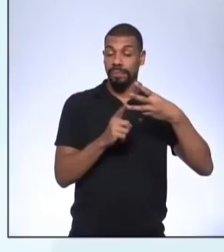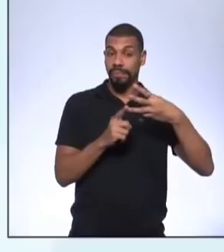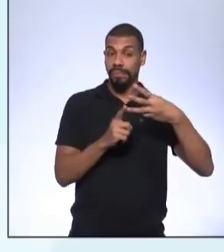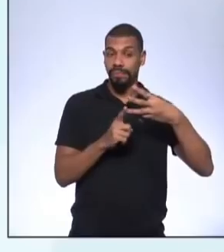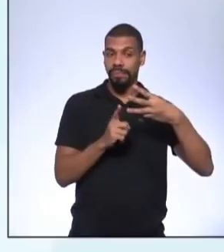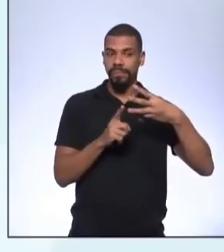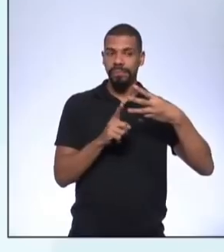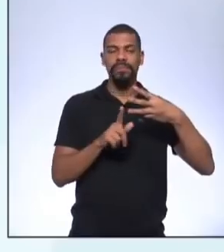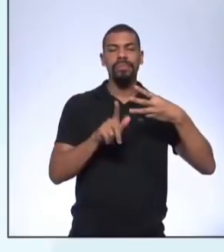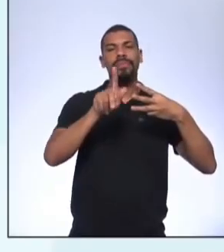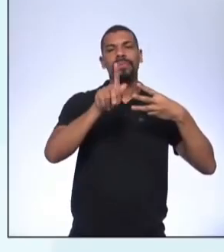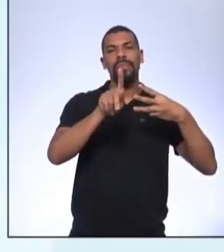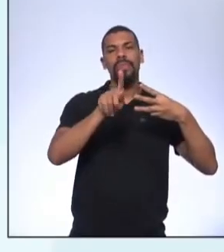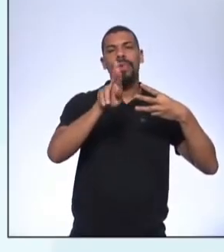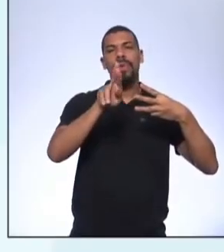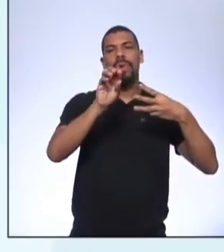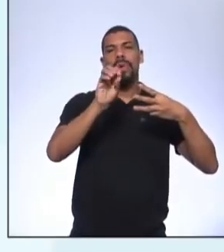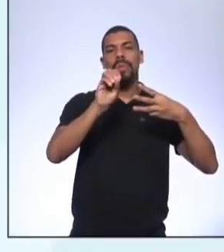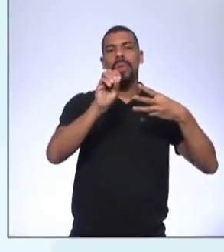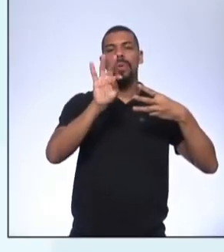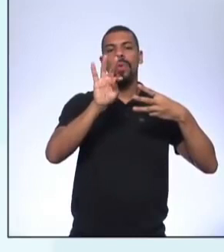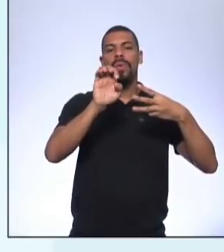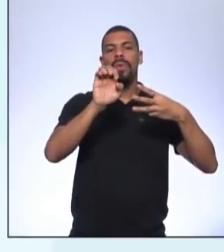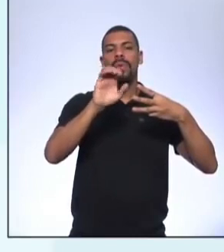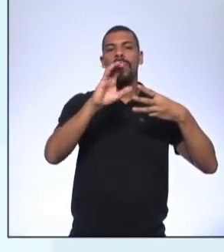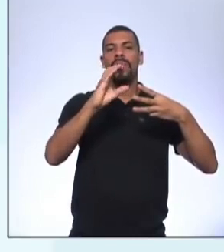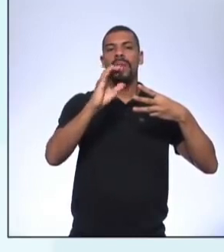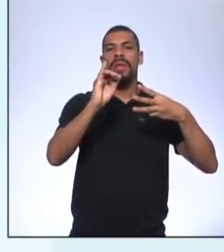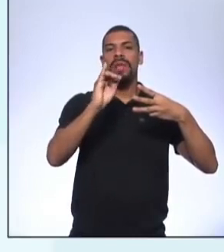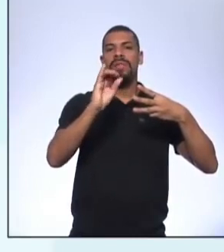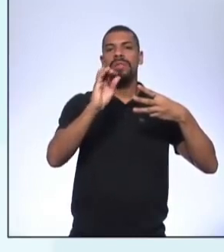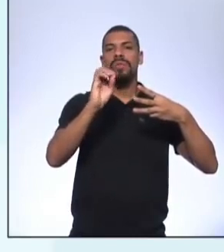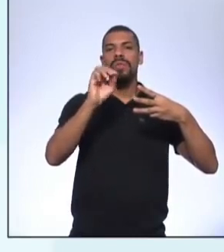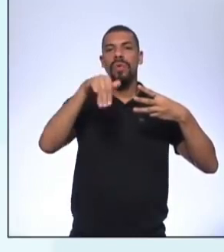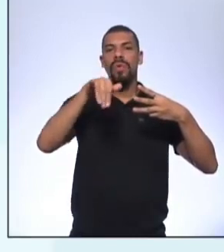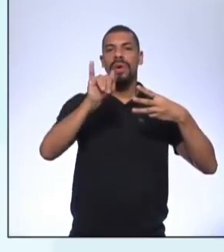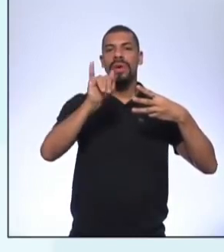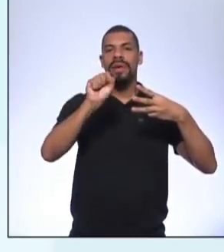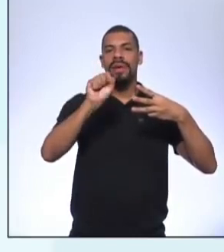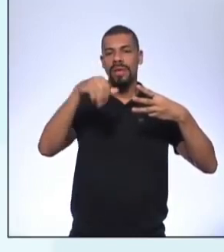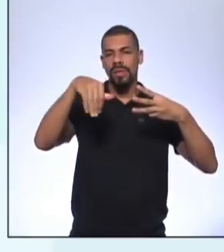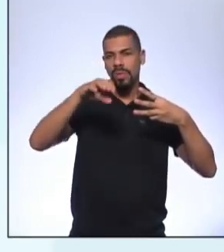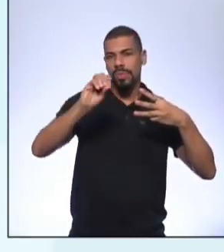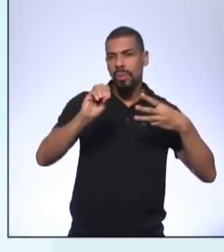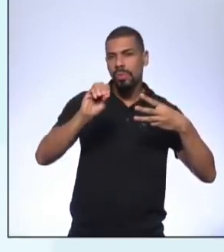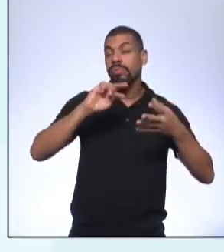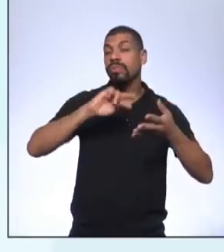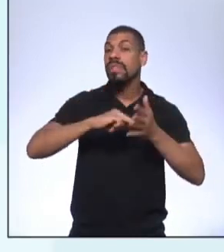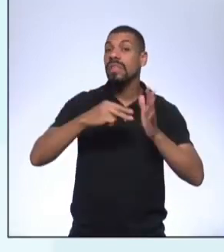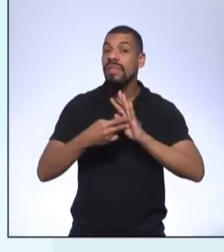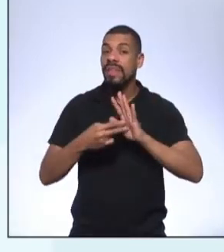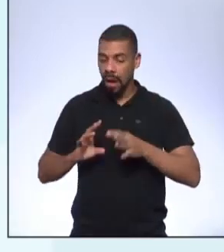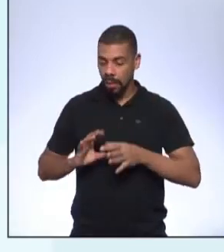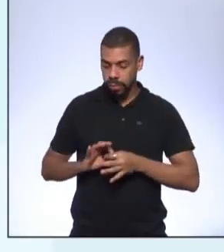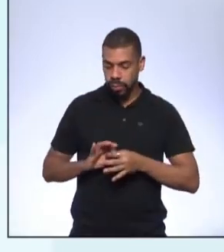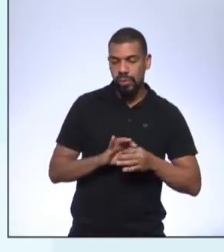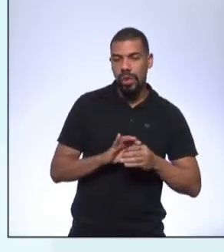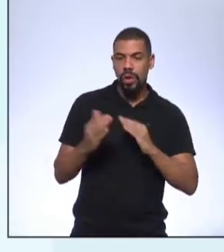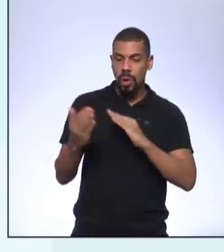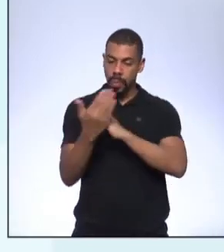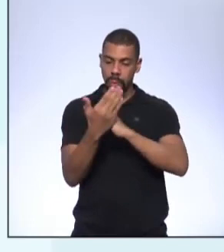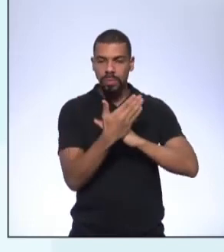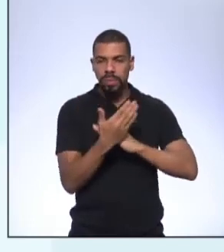o protecionismo, olha, a própria palavra já sugere, né? Proteger. Então, o que a gente está protegendo